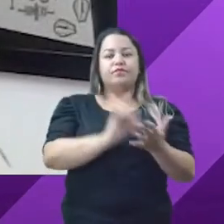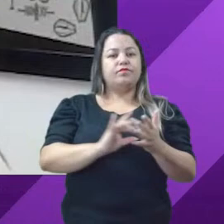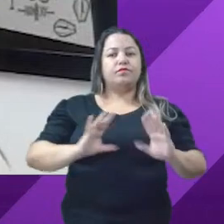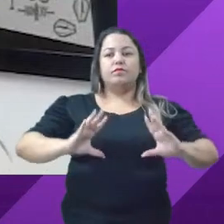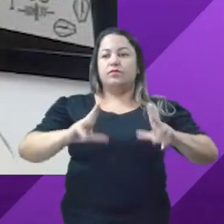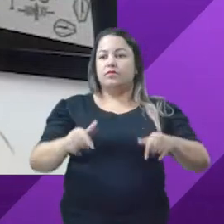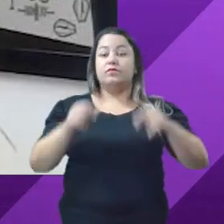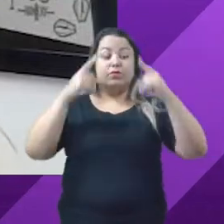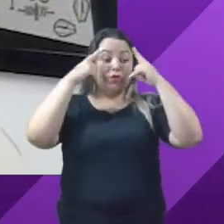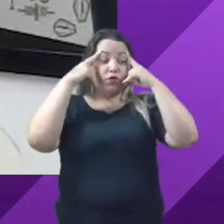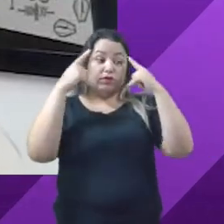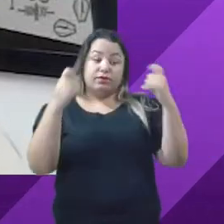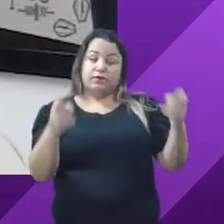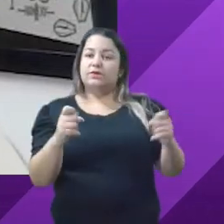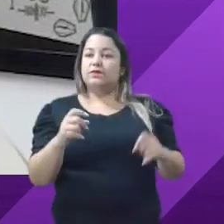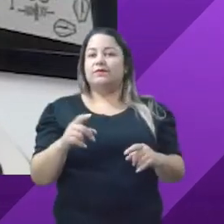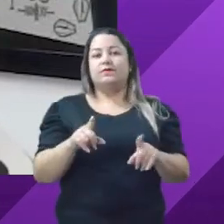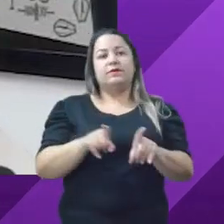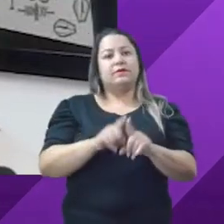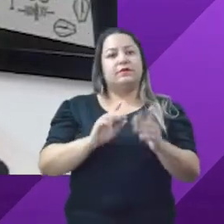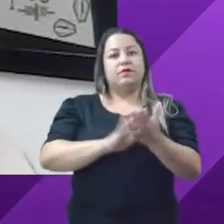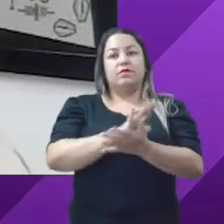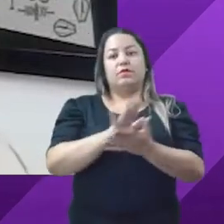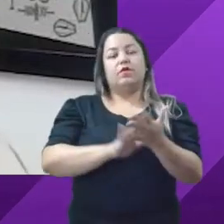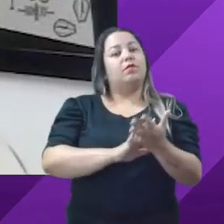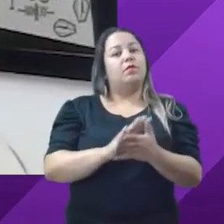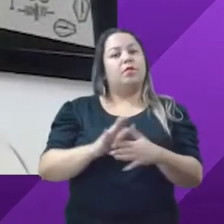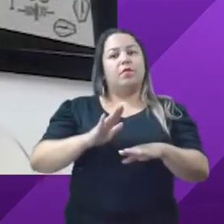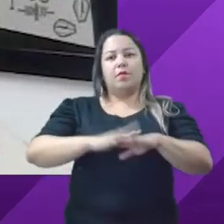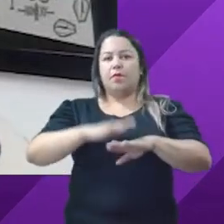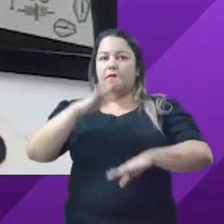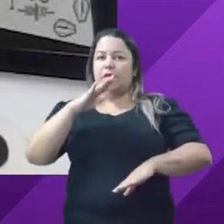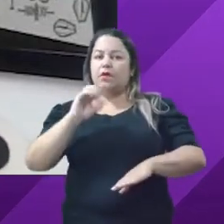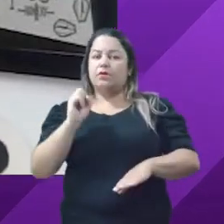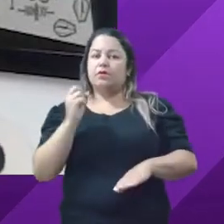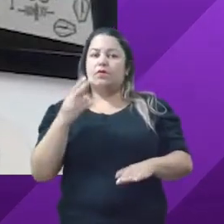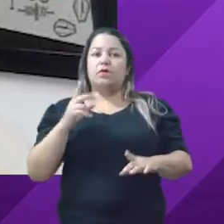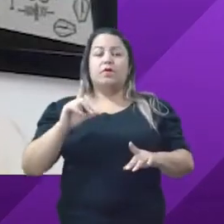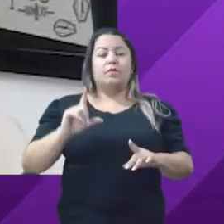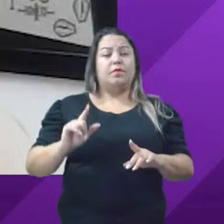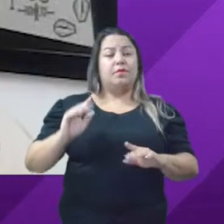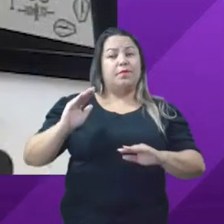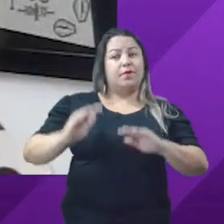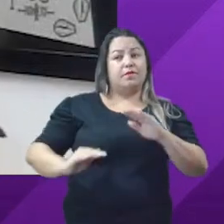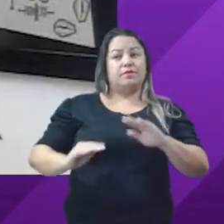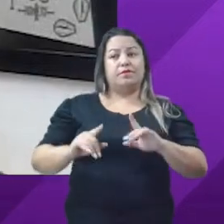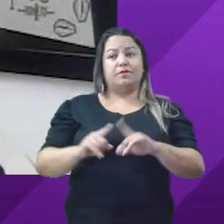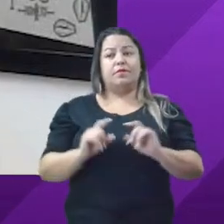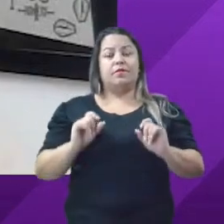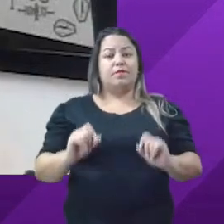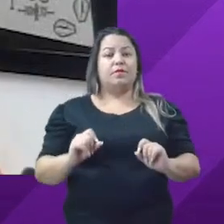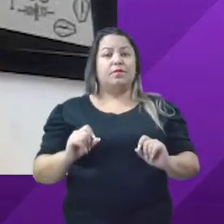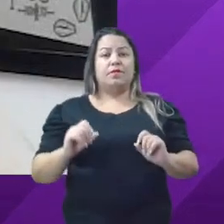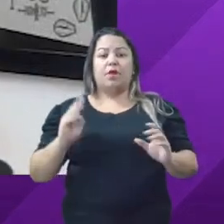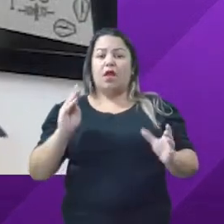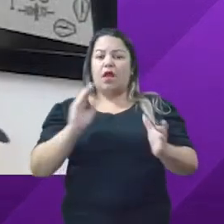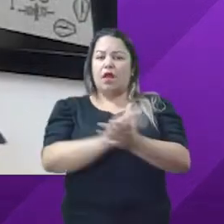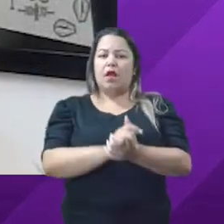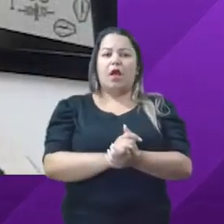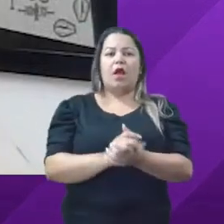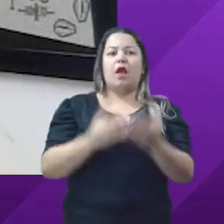é violência. Nada pode ser tratado com menos ou mais peso. Mas violências como, né, patrimonial, a